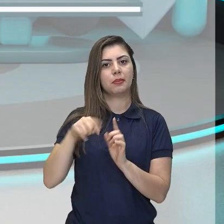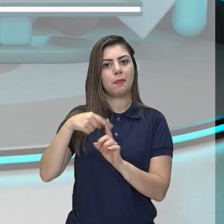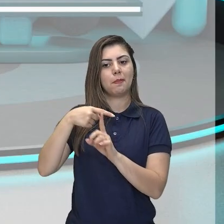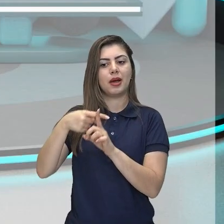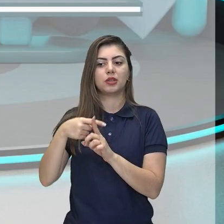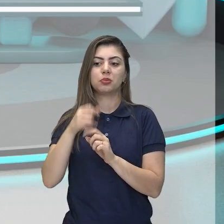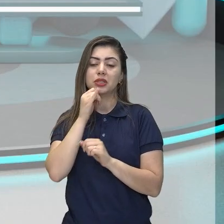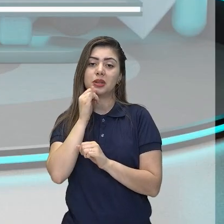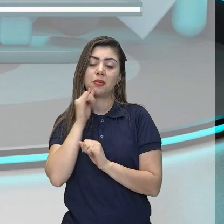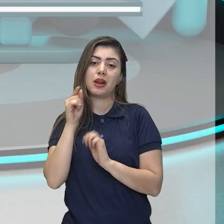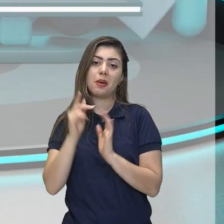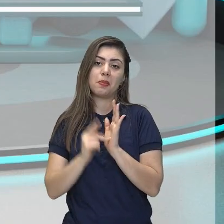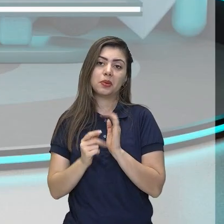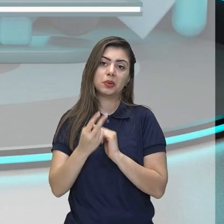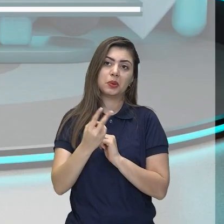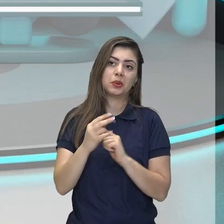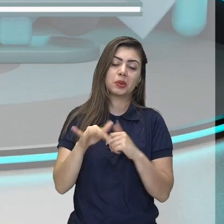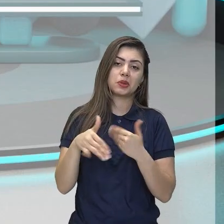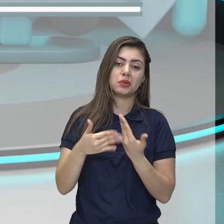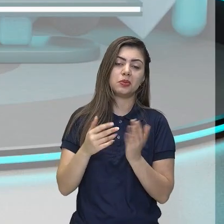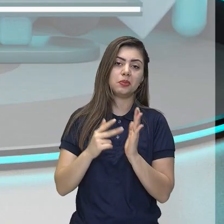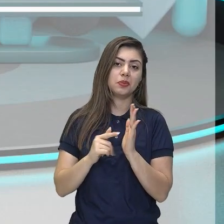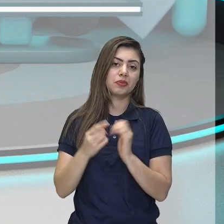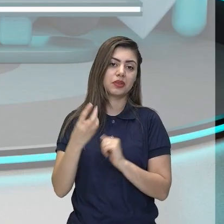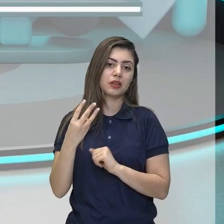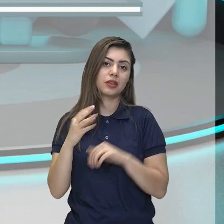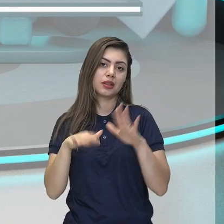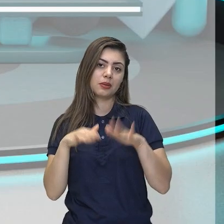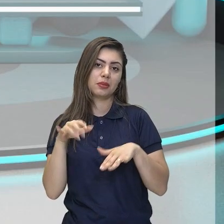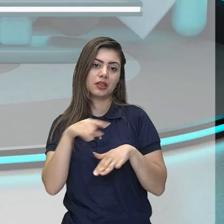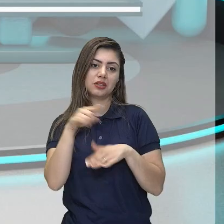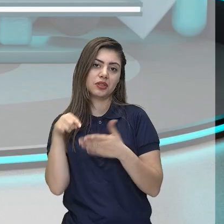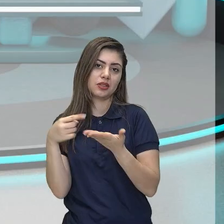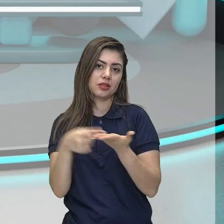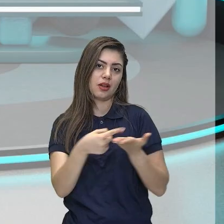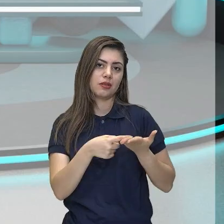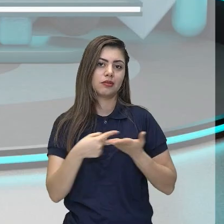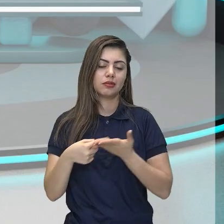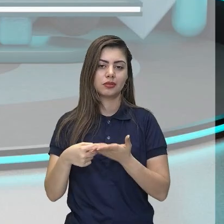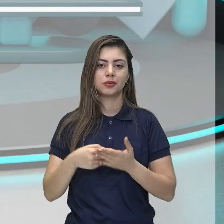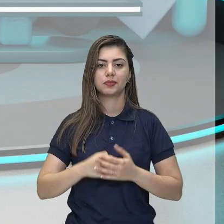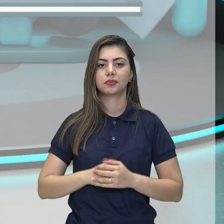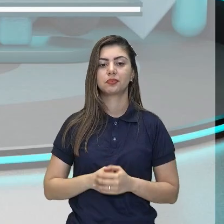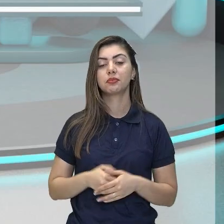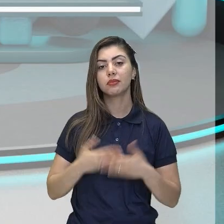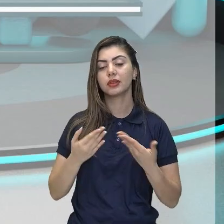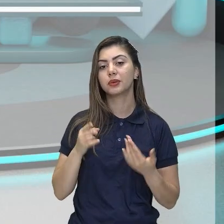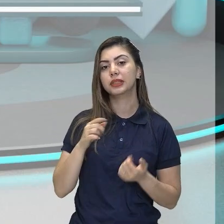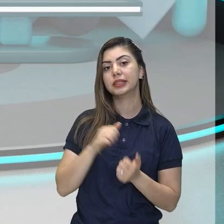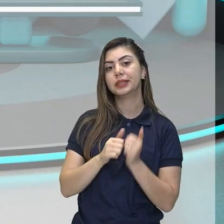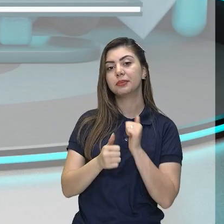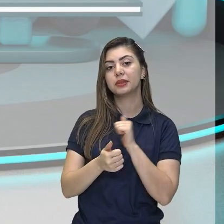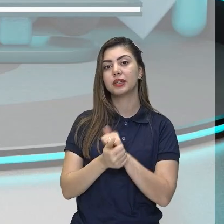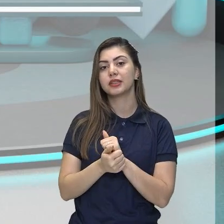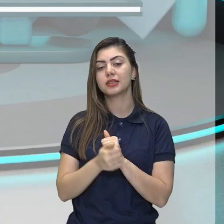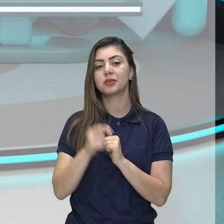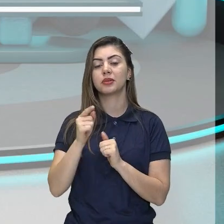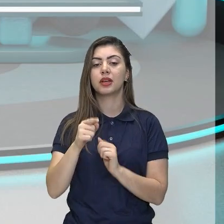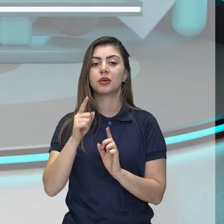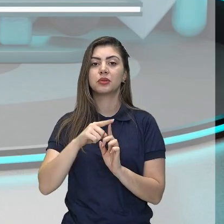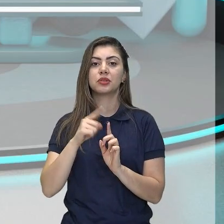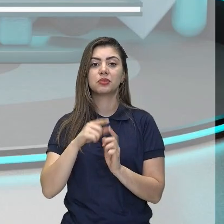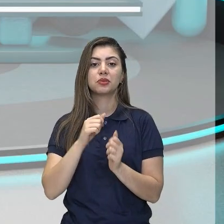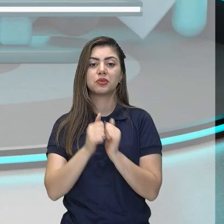2 pontos ou 3, né? Isso daí vai de acordo com a combinação do grupo. Essas adaptações transformam o futsal em uma